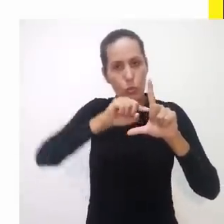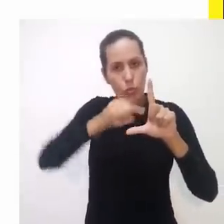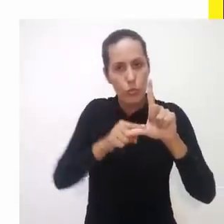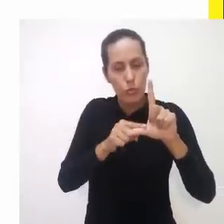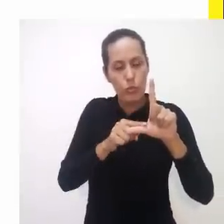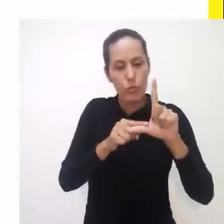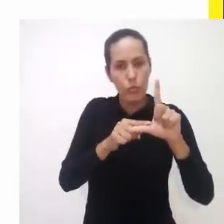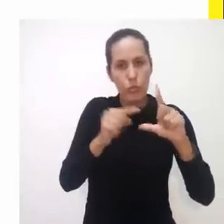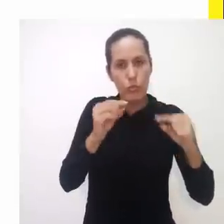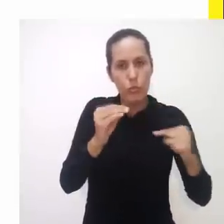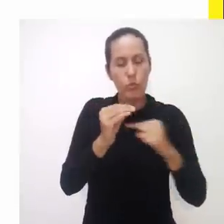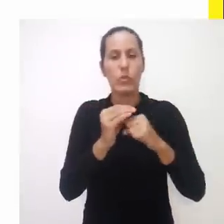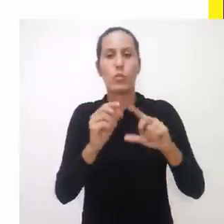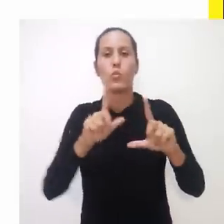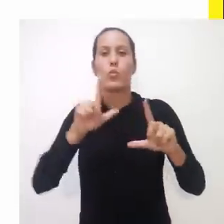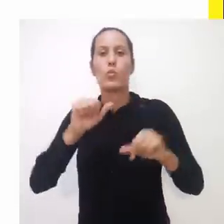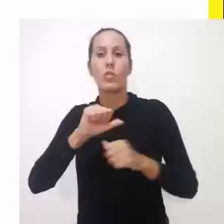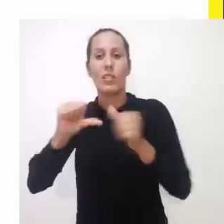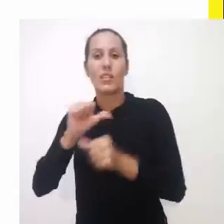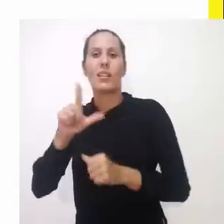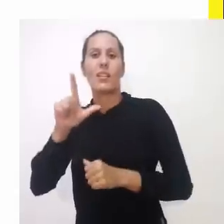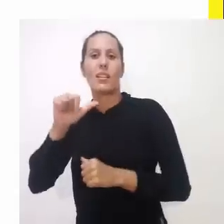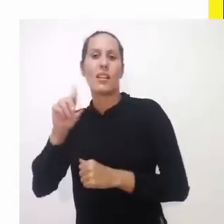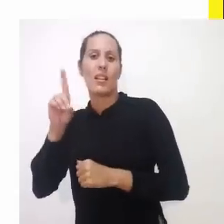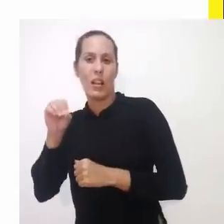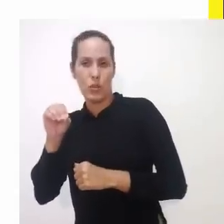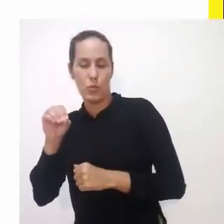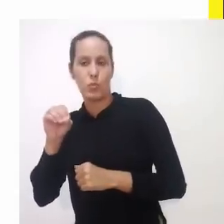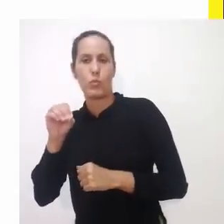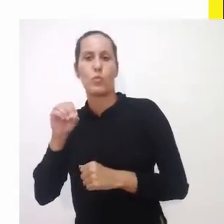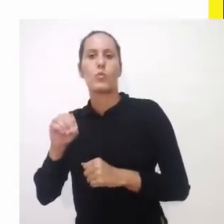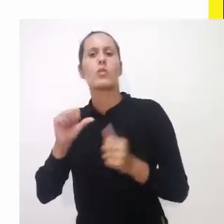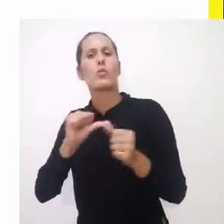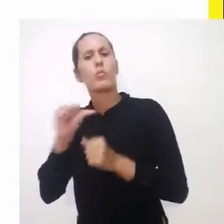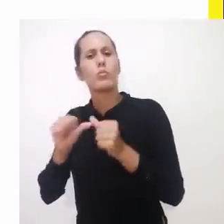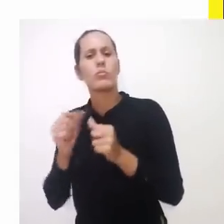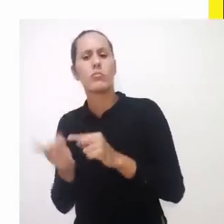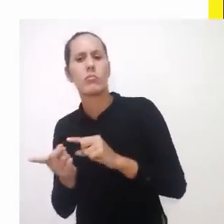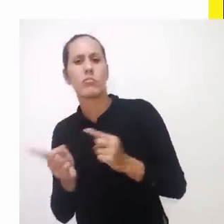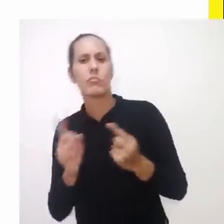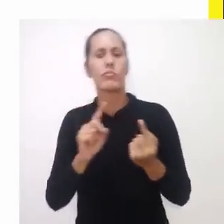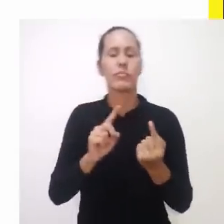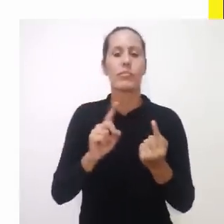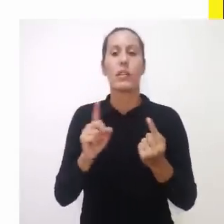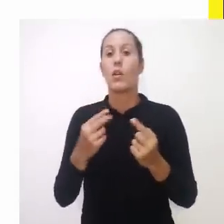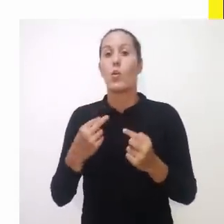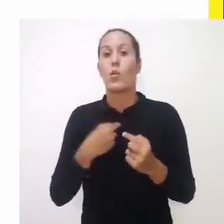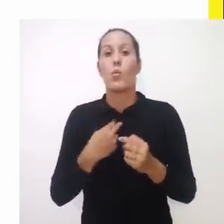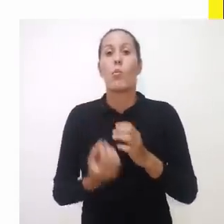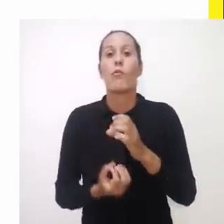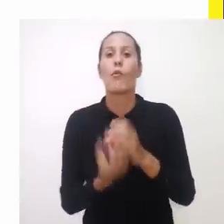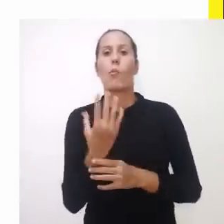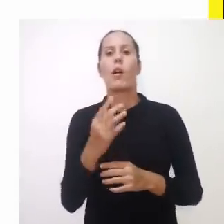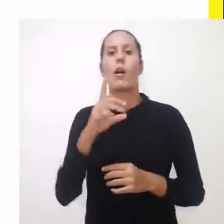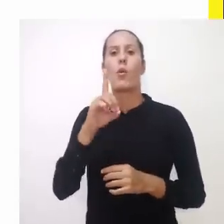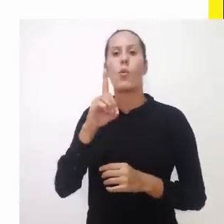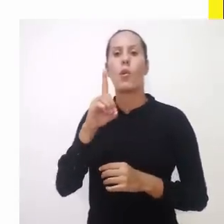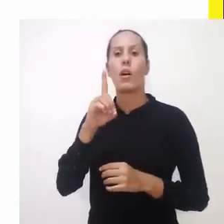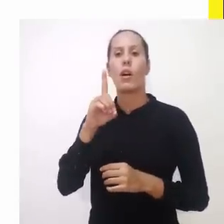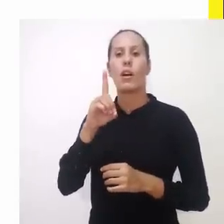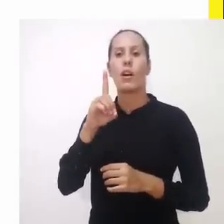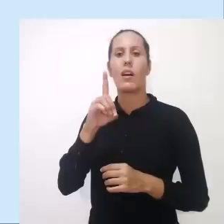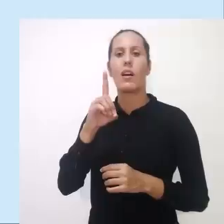um lado. Se eu ligar para o outro lado, você vai ver que vai virar lado. Então, não posso formar uma